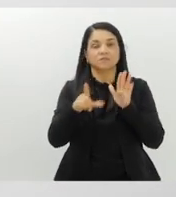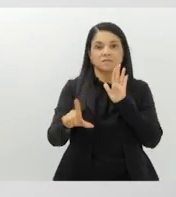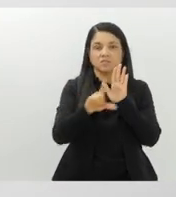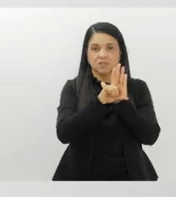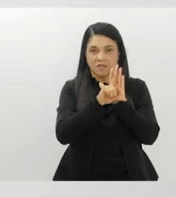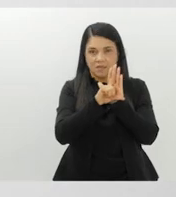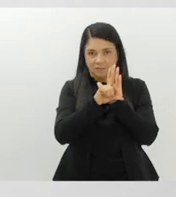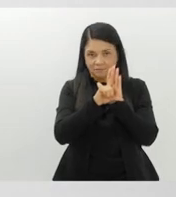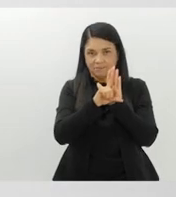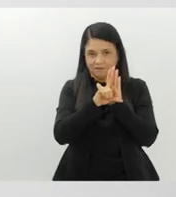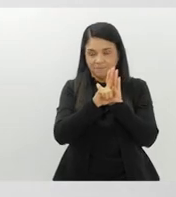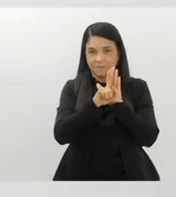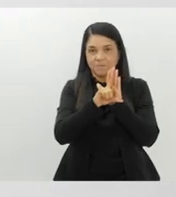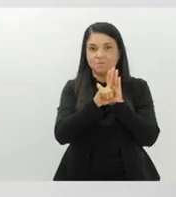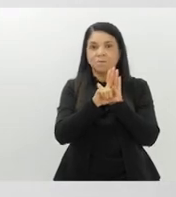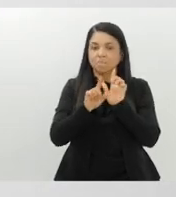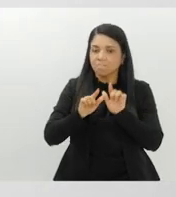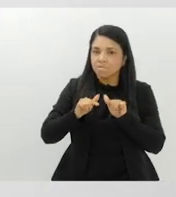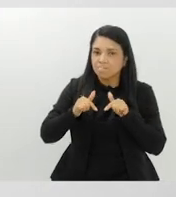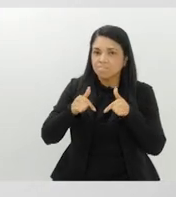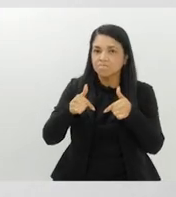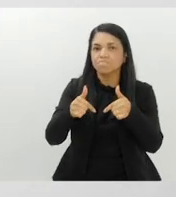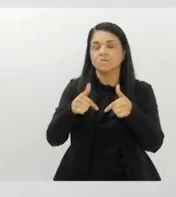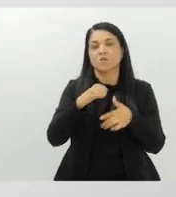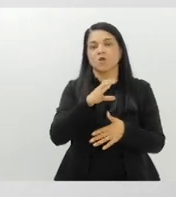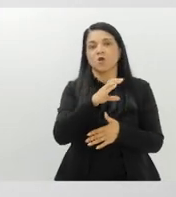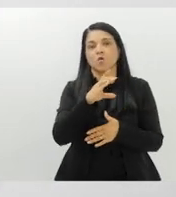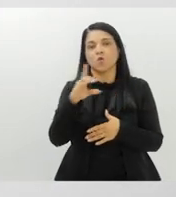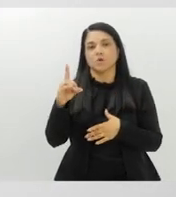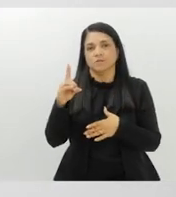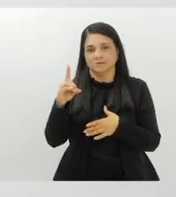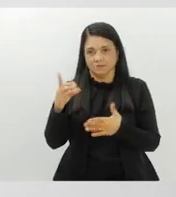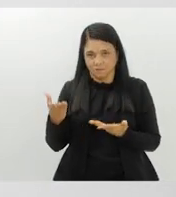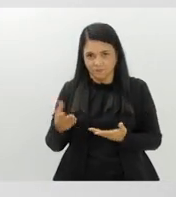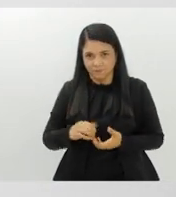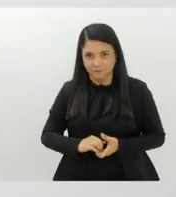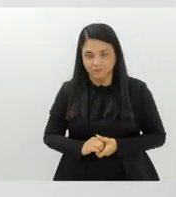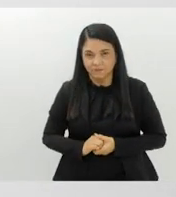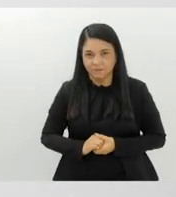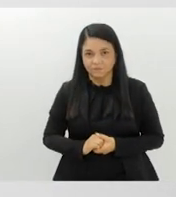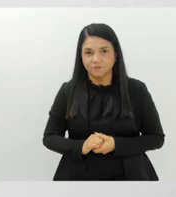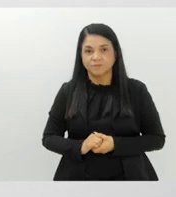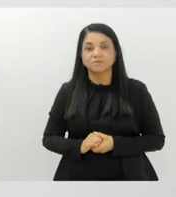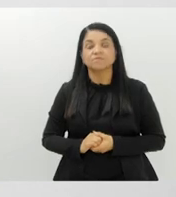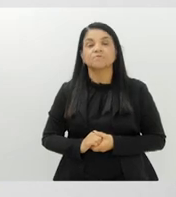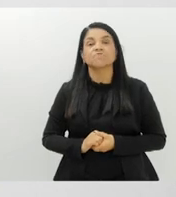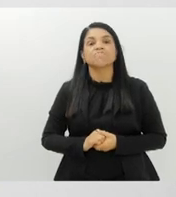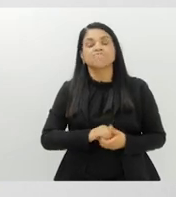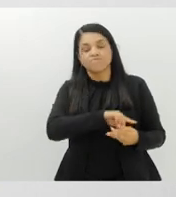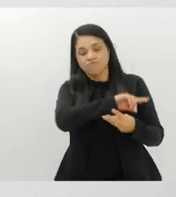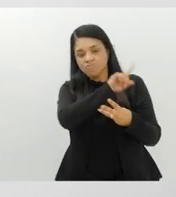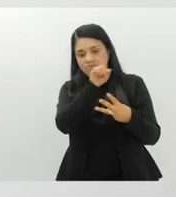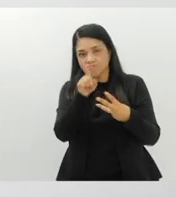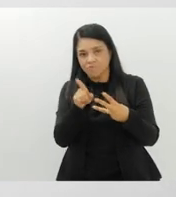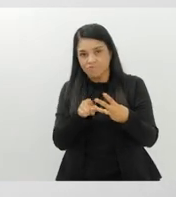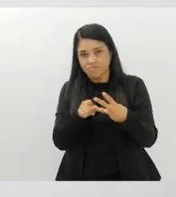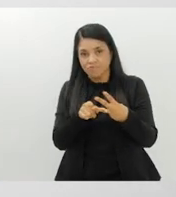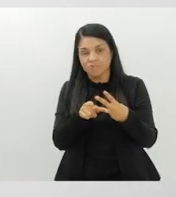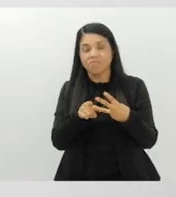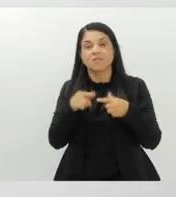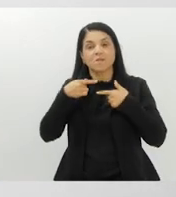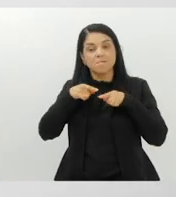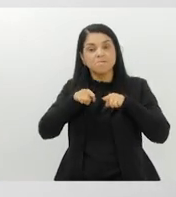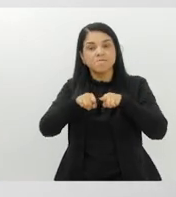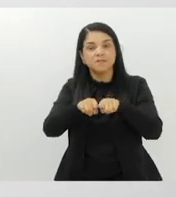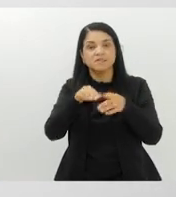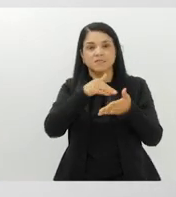que fazem com que haja uma coordenação dessas ações. Eu queria pontuar também a parceria desta